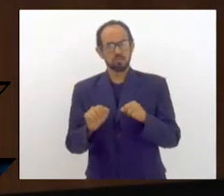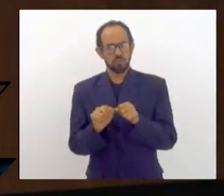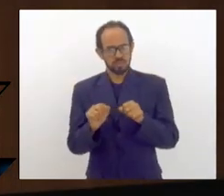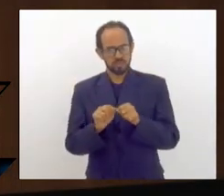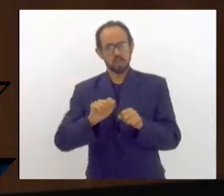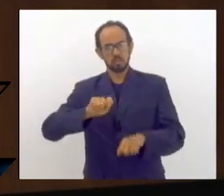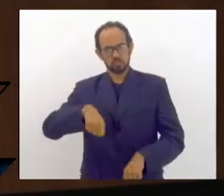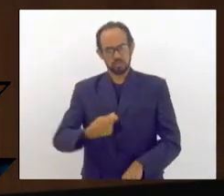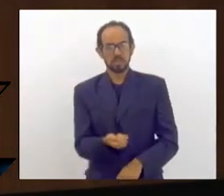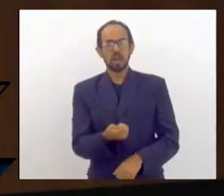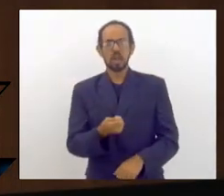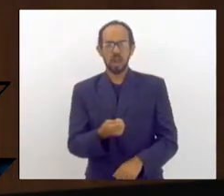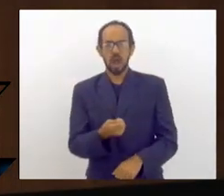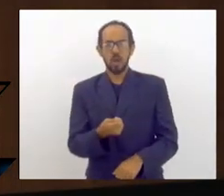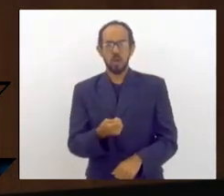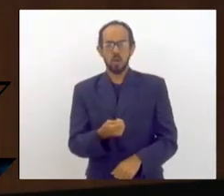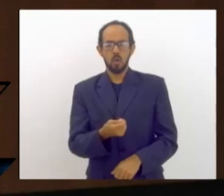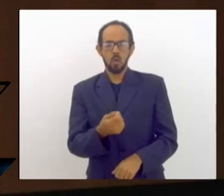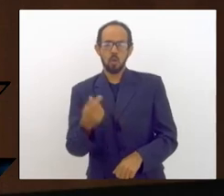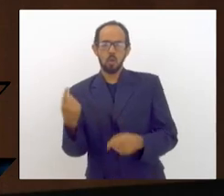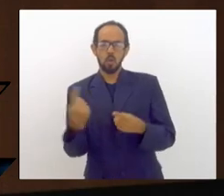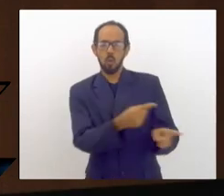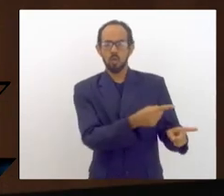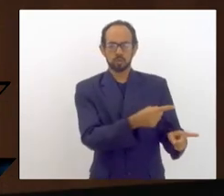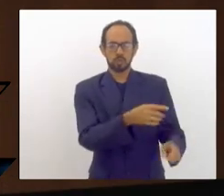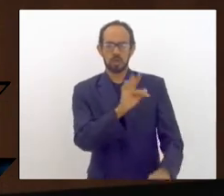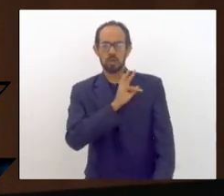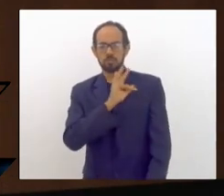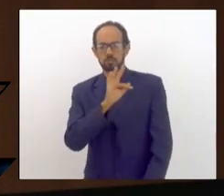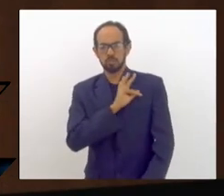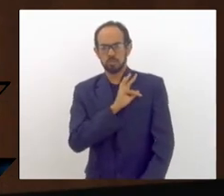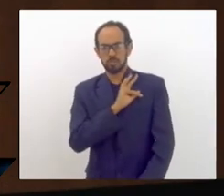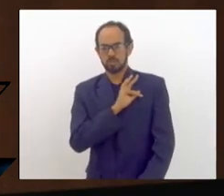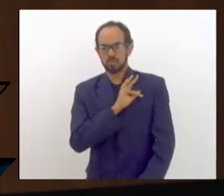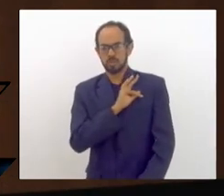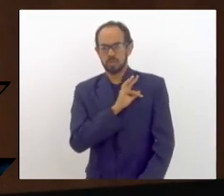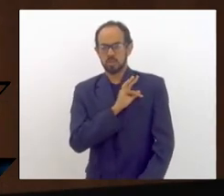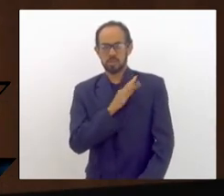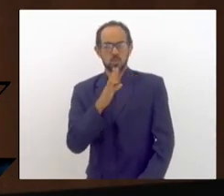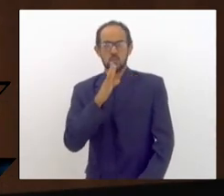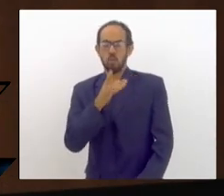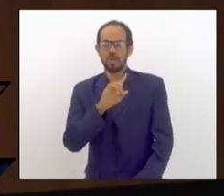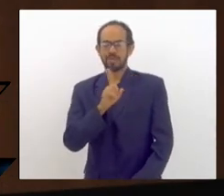do meio para as tropas que estão na rua para salvar vidas de quem nem conhece.